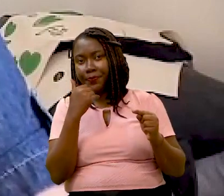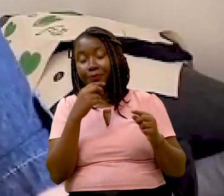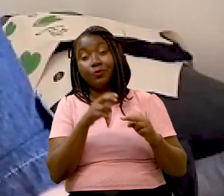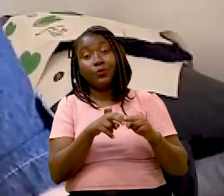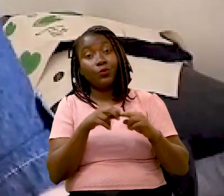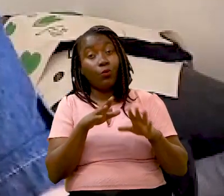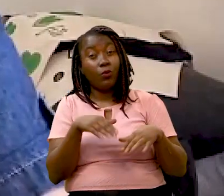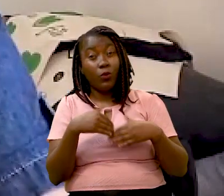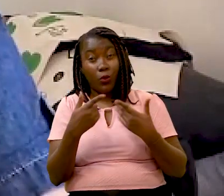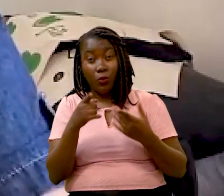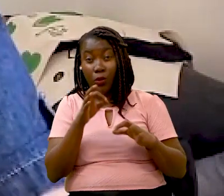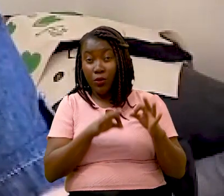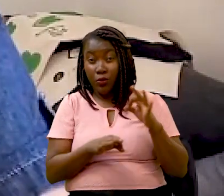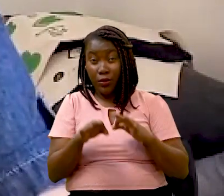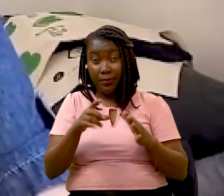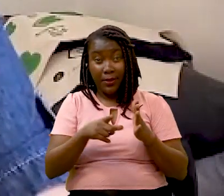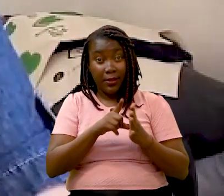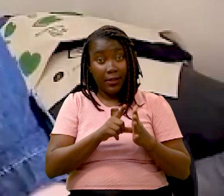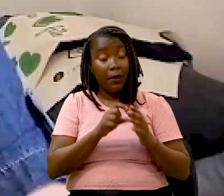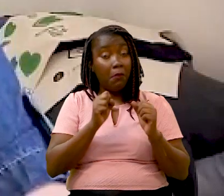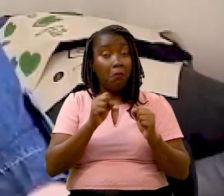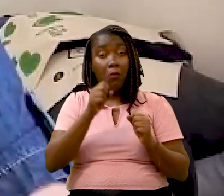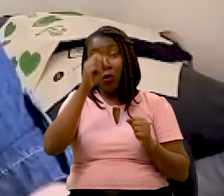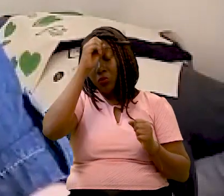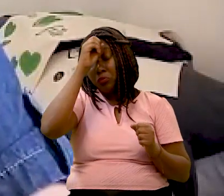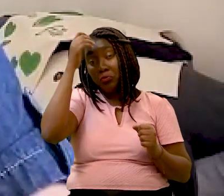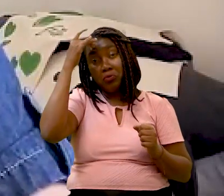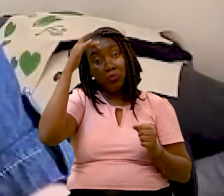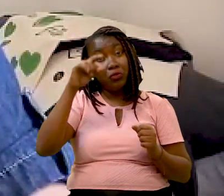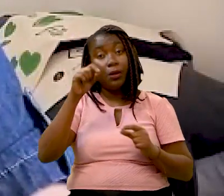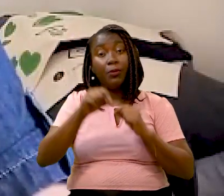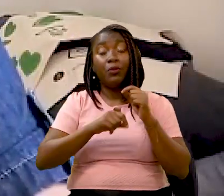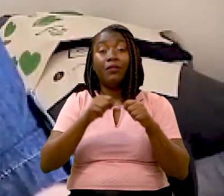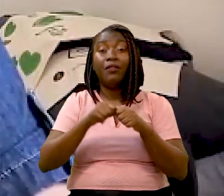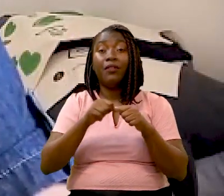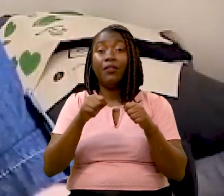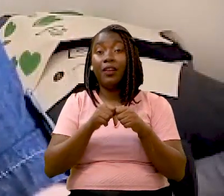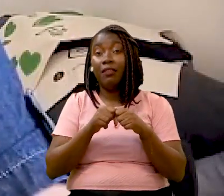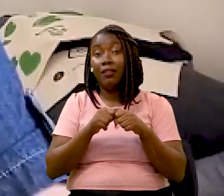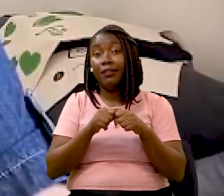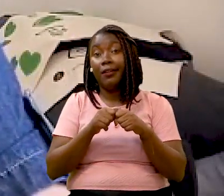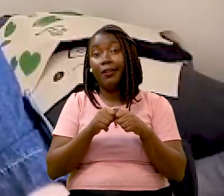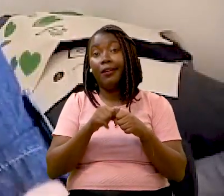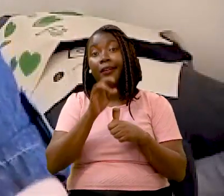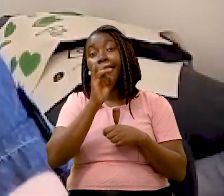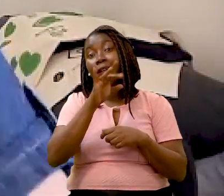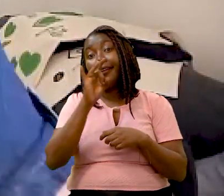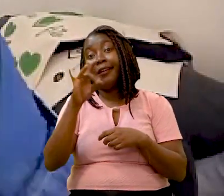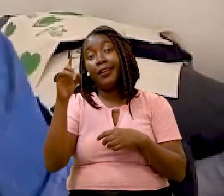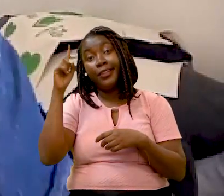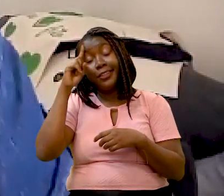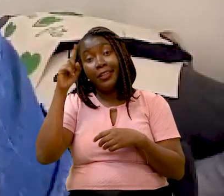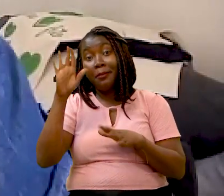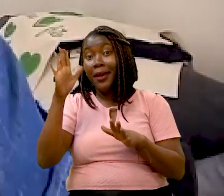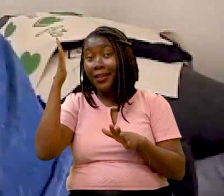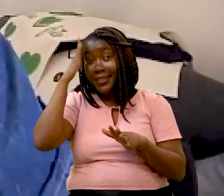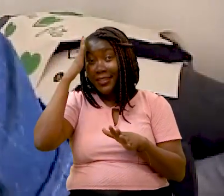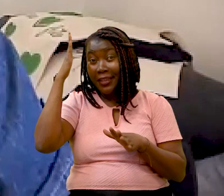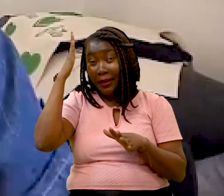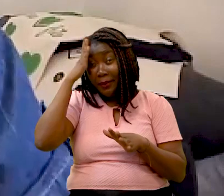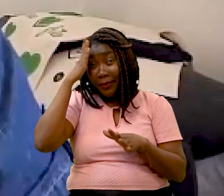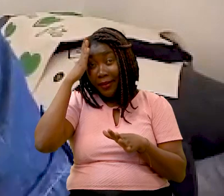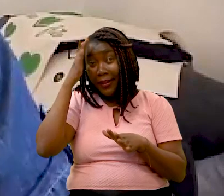Porque quando você planeja, você pode até não saber exatamente o que você vai fazer em cada dia, mas se você souber que você